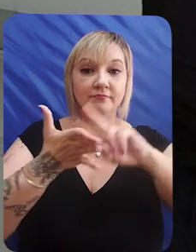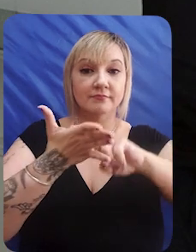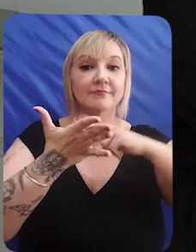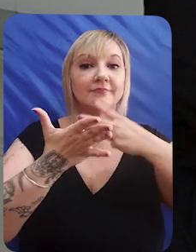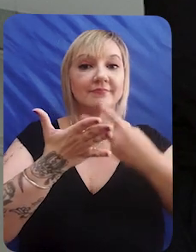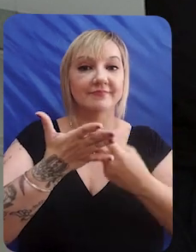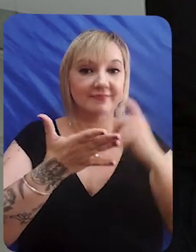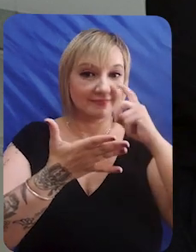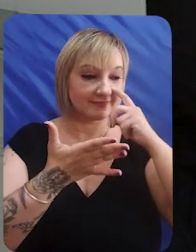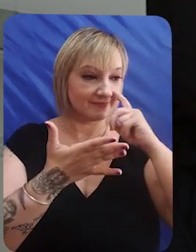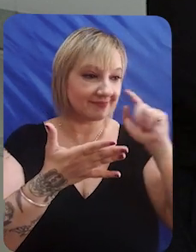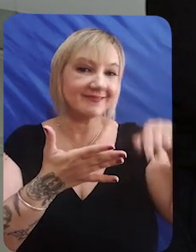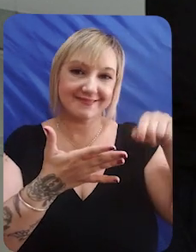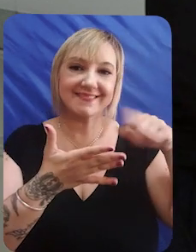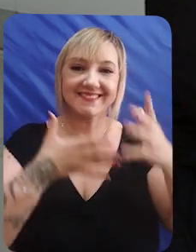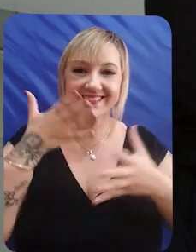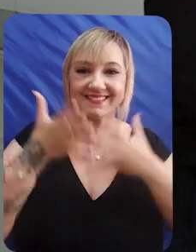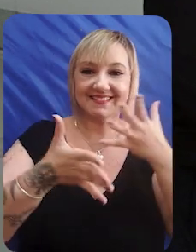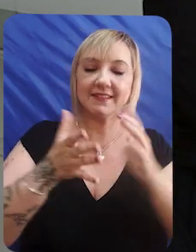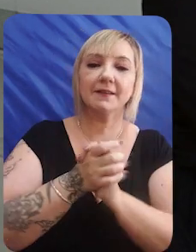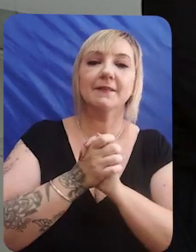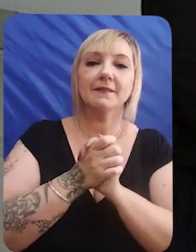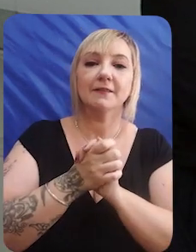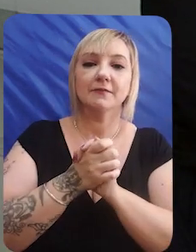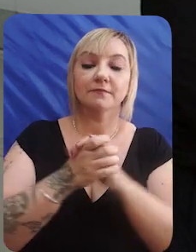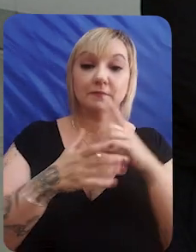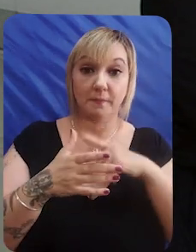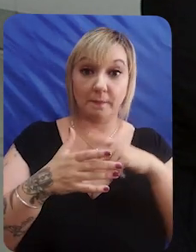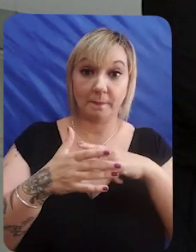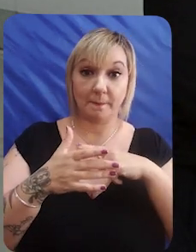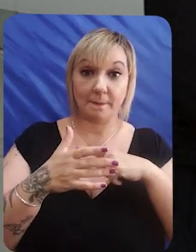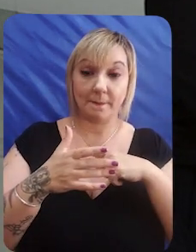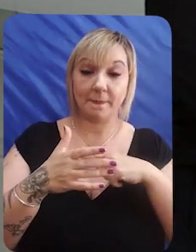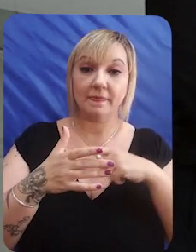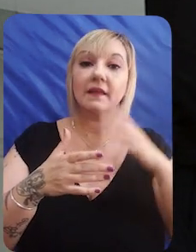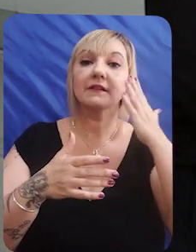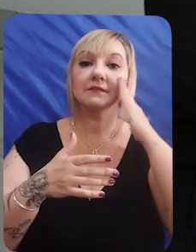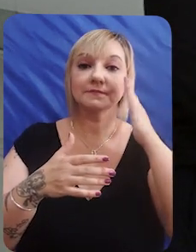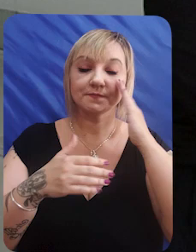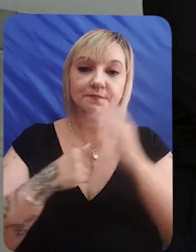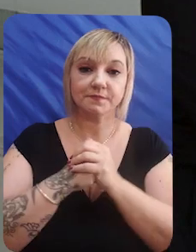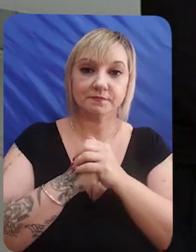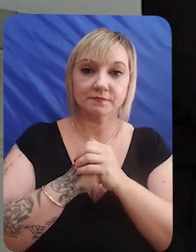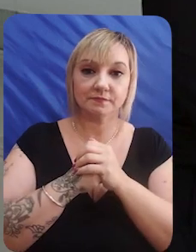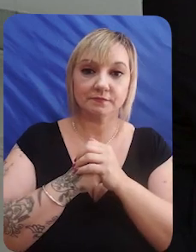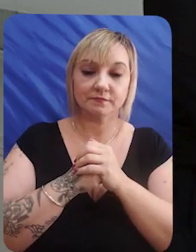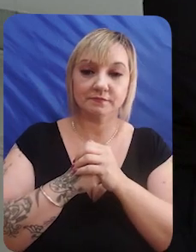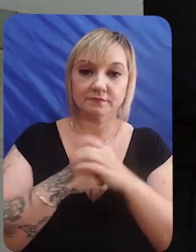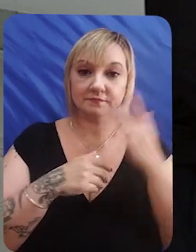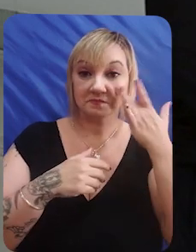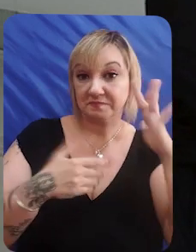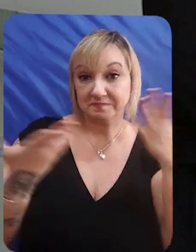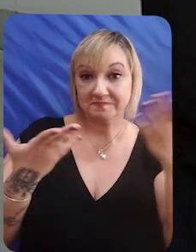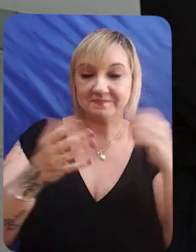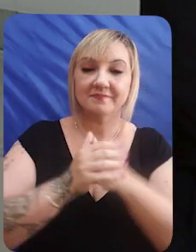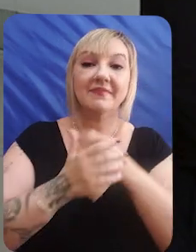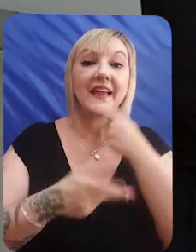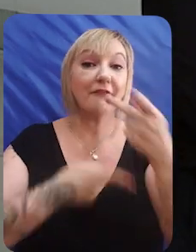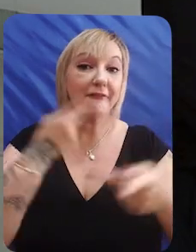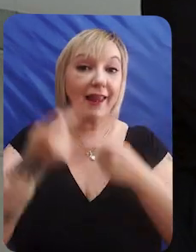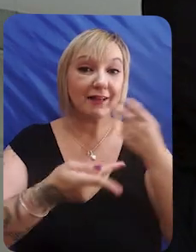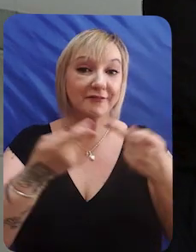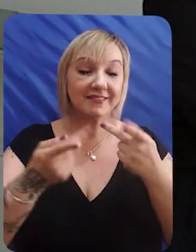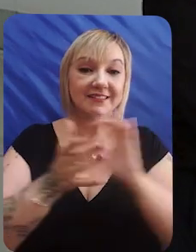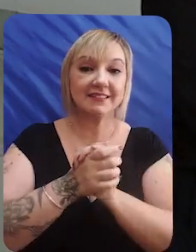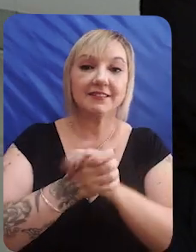pela Karine? Não vai, né? Por favor. Ah, tá, já está sendo nessas alturas, entendi. Ah, tá. Não, porque sei lá, né? Aqui nós estamos